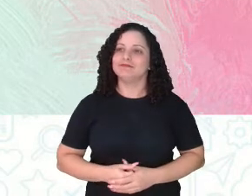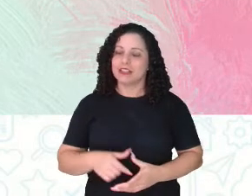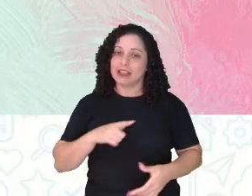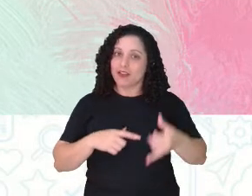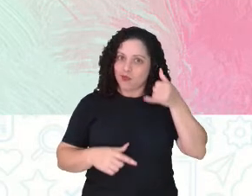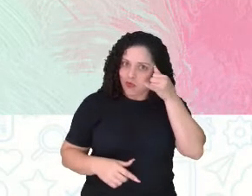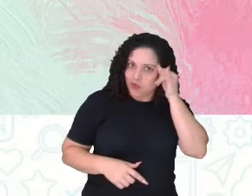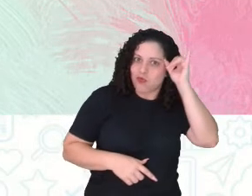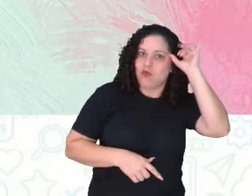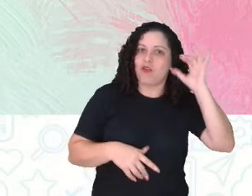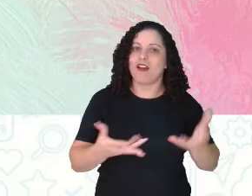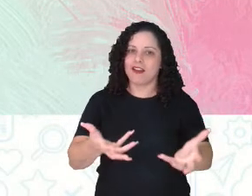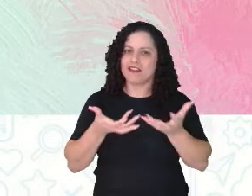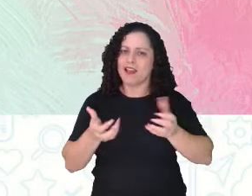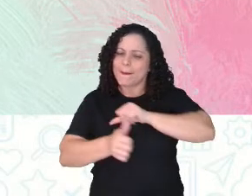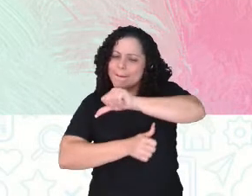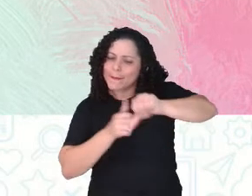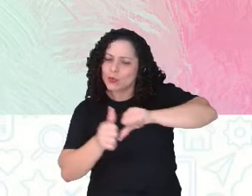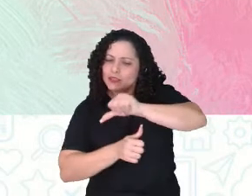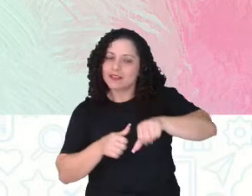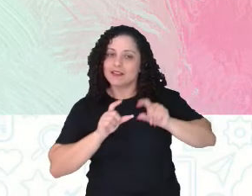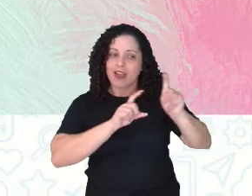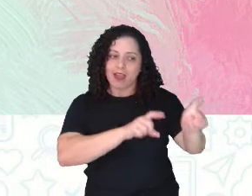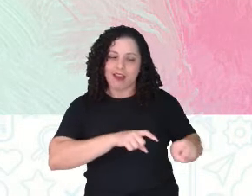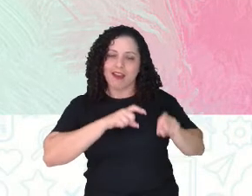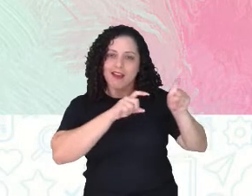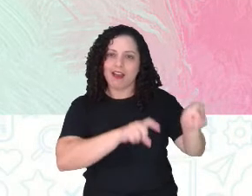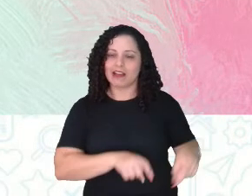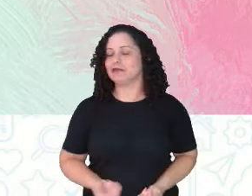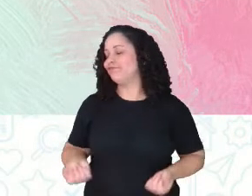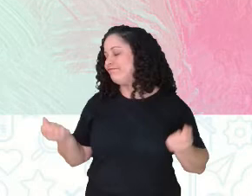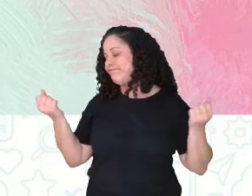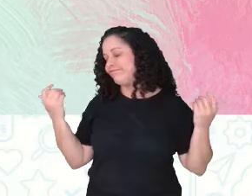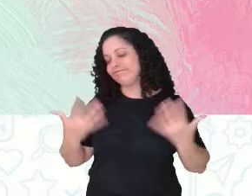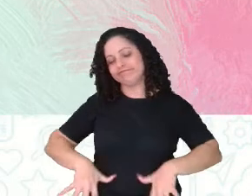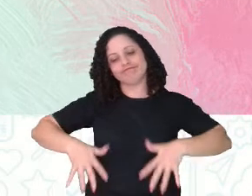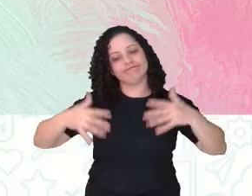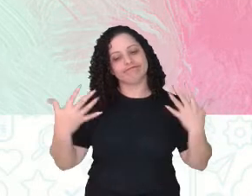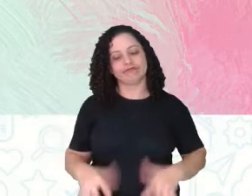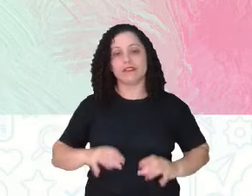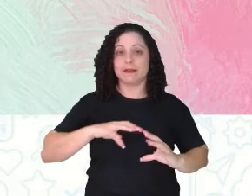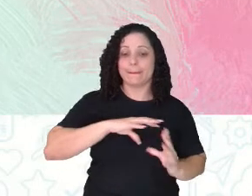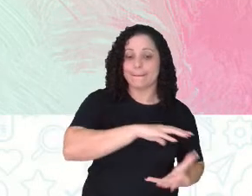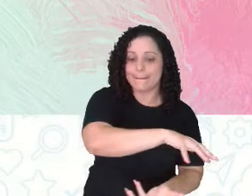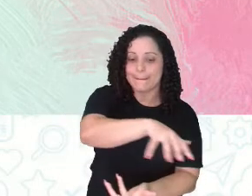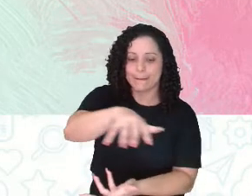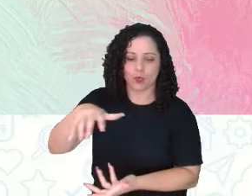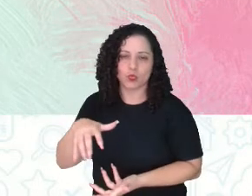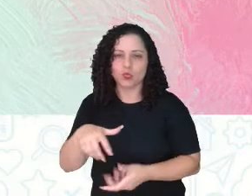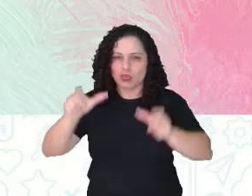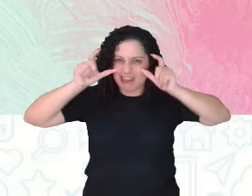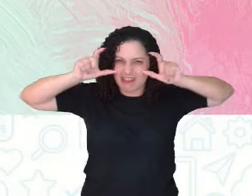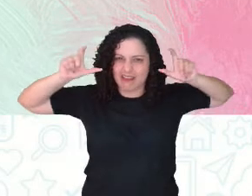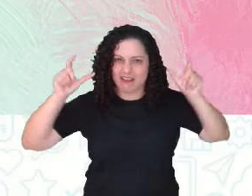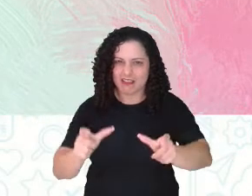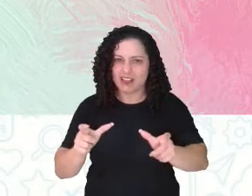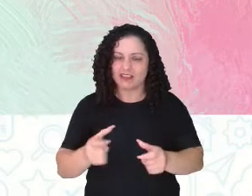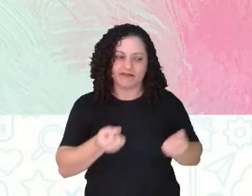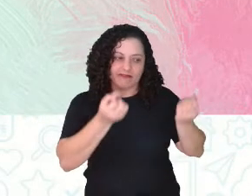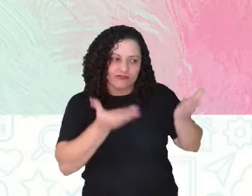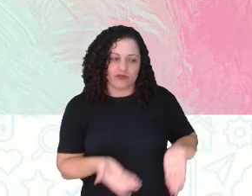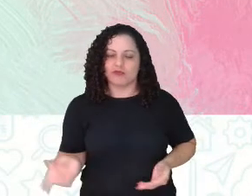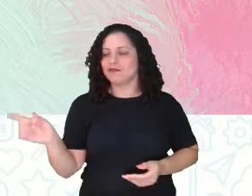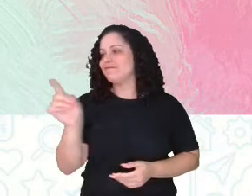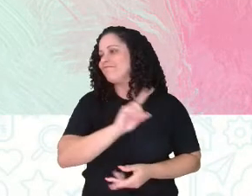Queremos a reforma agrária. Não tem jeito, Felipe. Este mundo materialista de hoje não é para você,